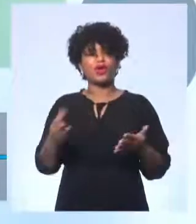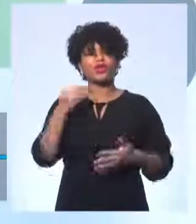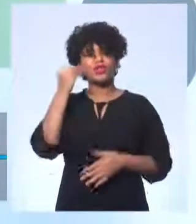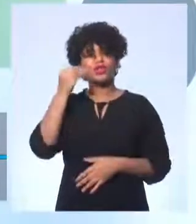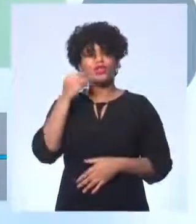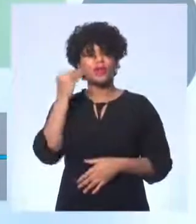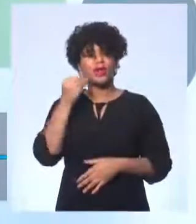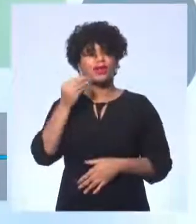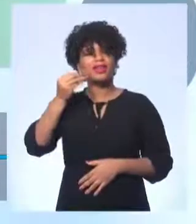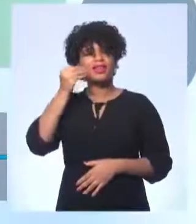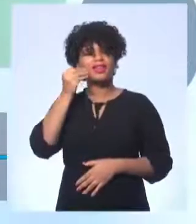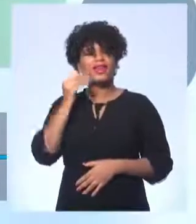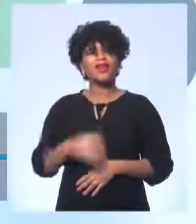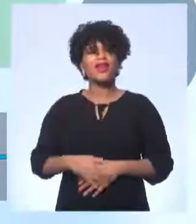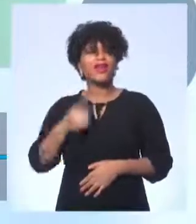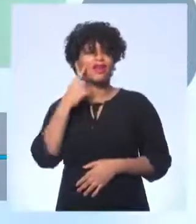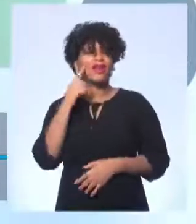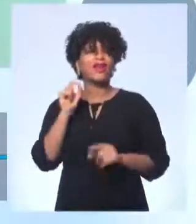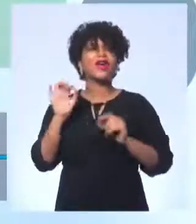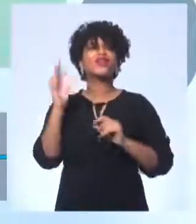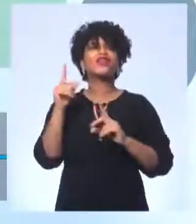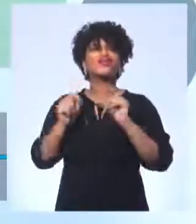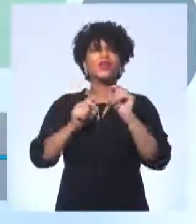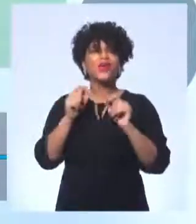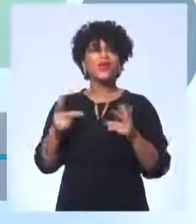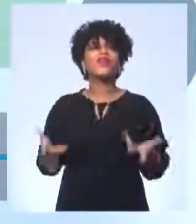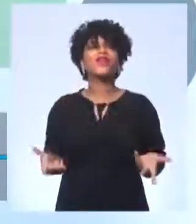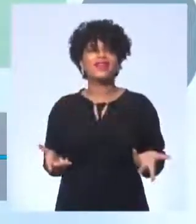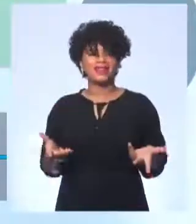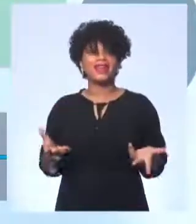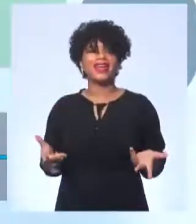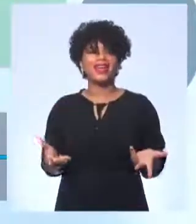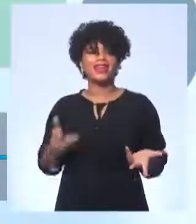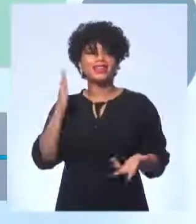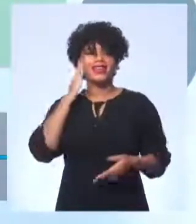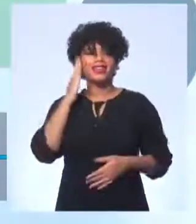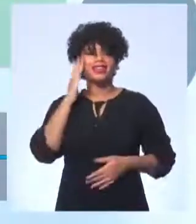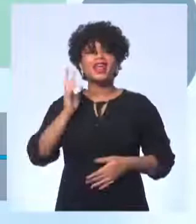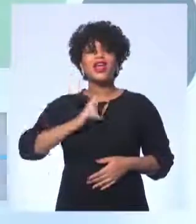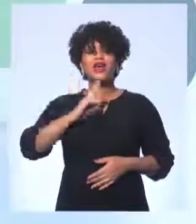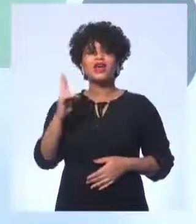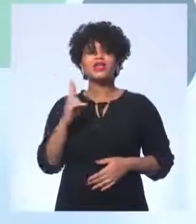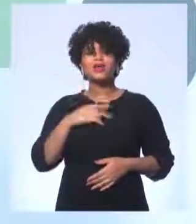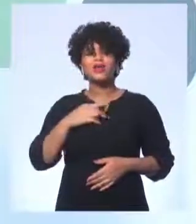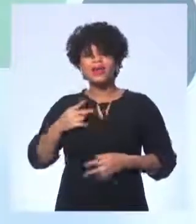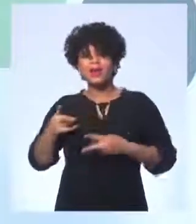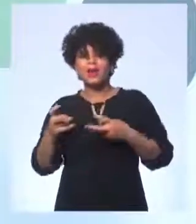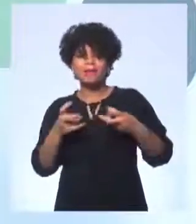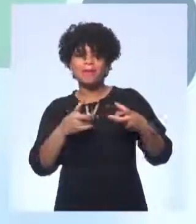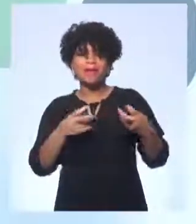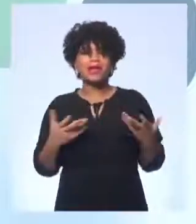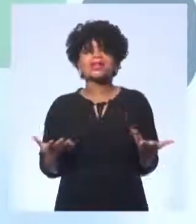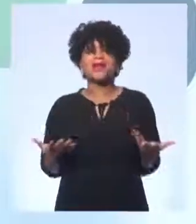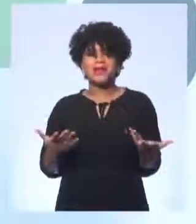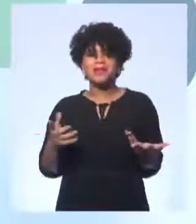ver o que dá aqui, né? Qual seria, então, o resultado desse encontro, que é a